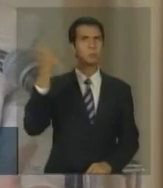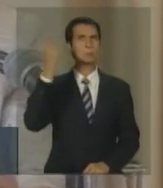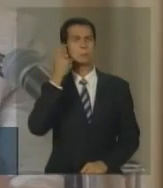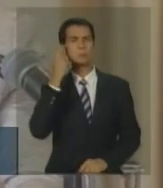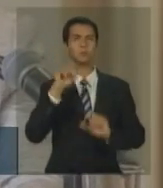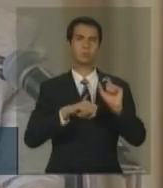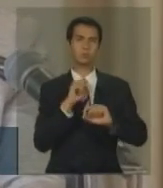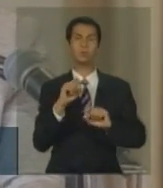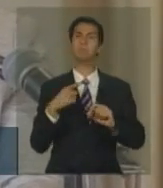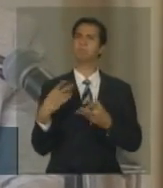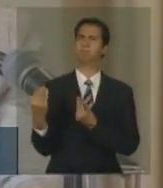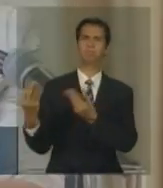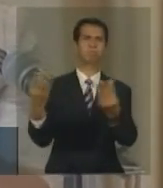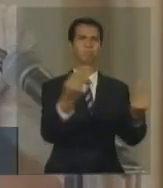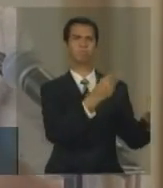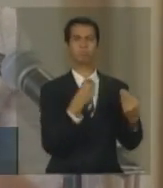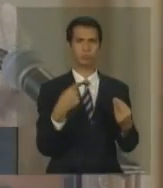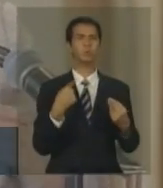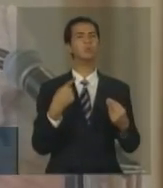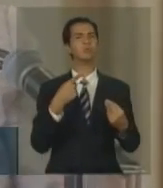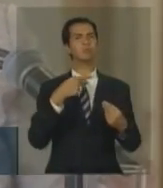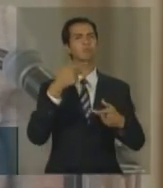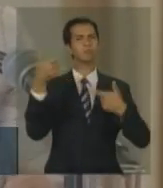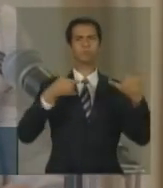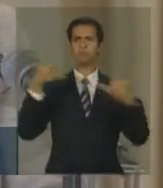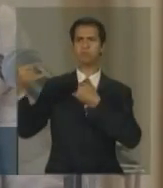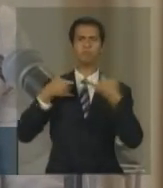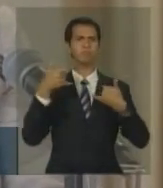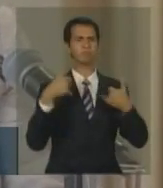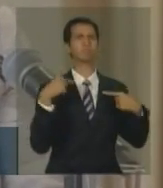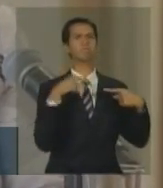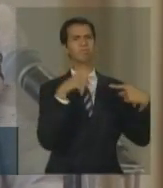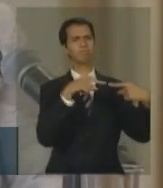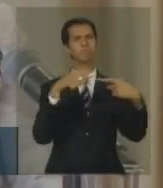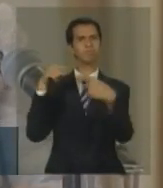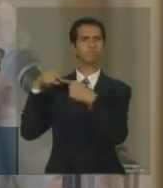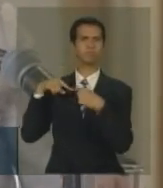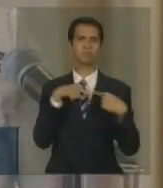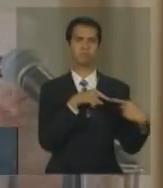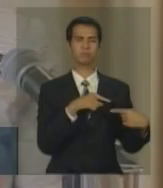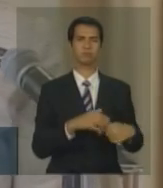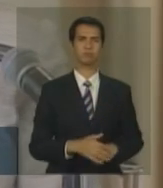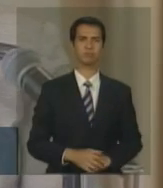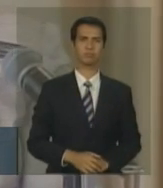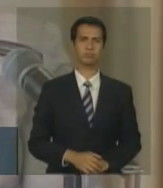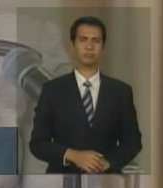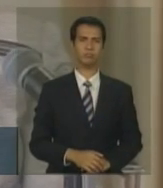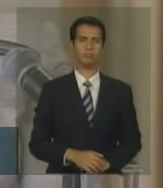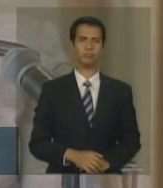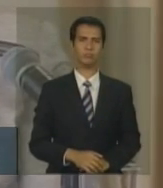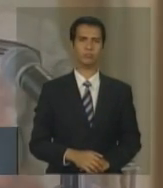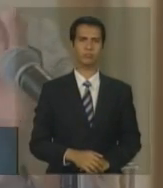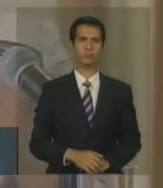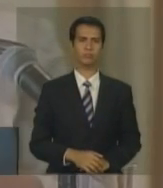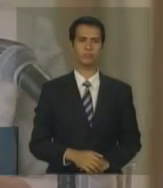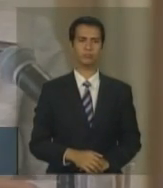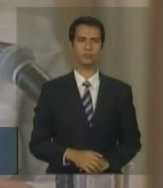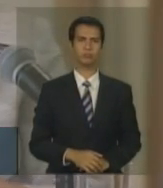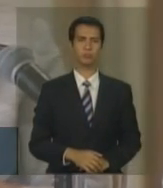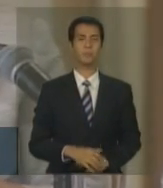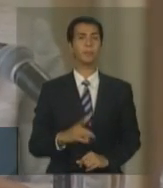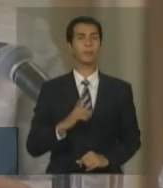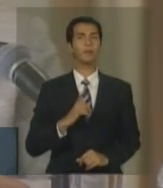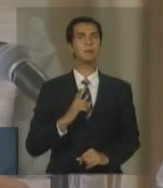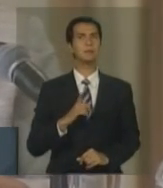de concordância. Né? Muita manifestação de concordância. Especificamente, eu queria